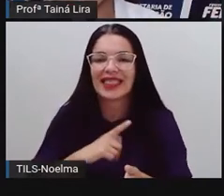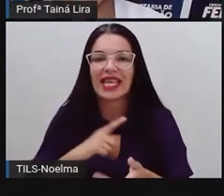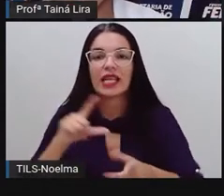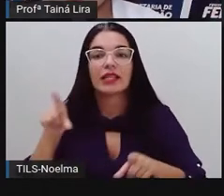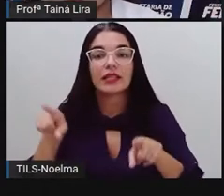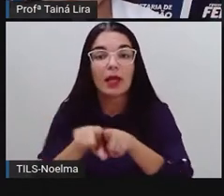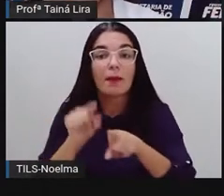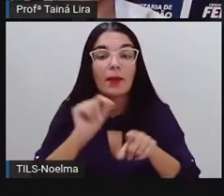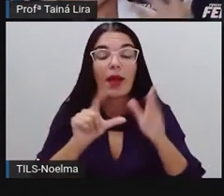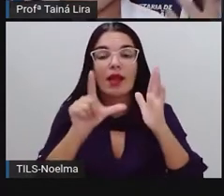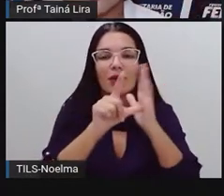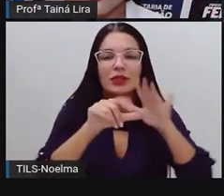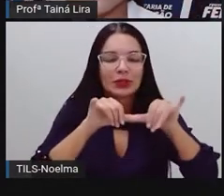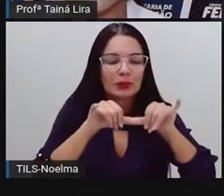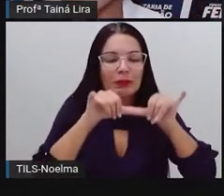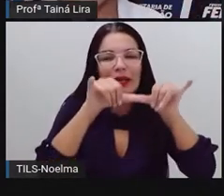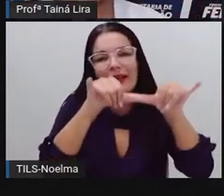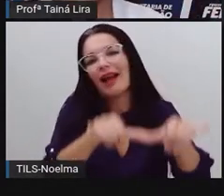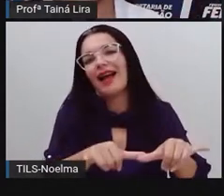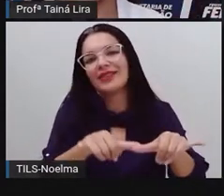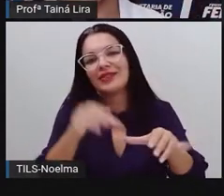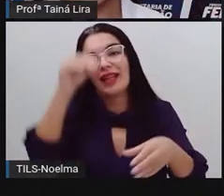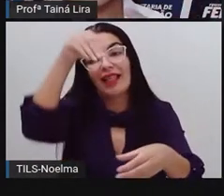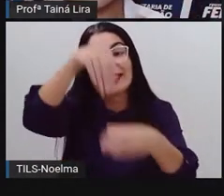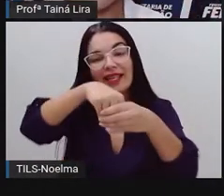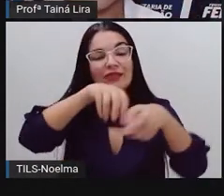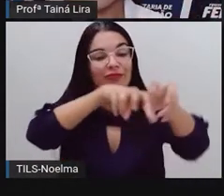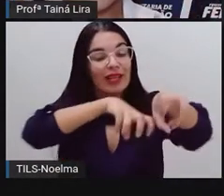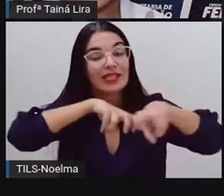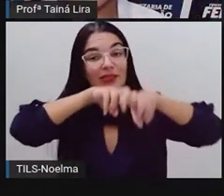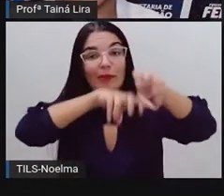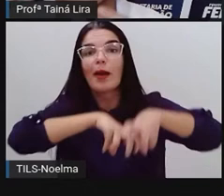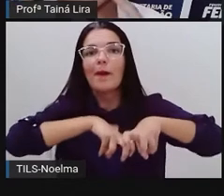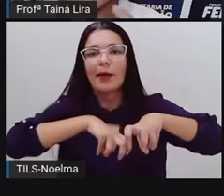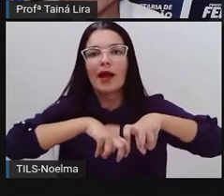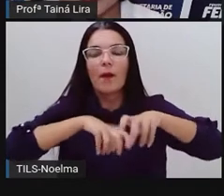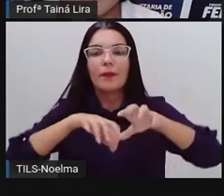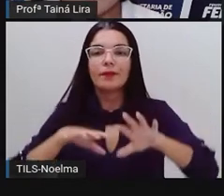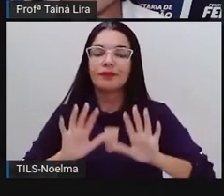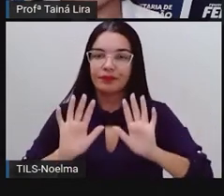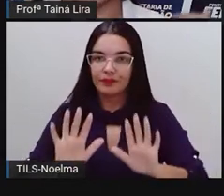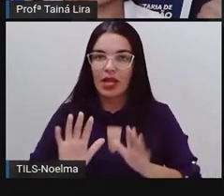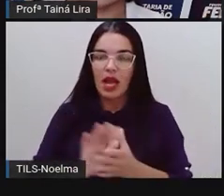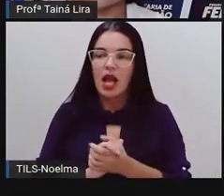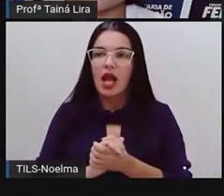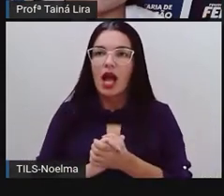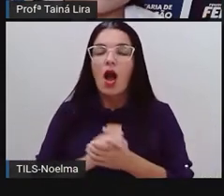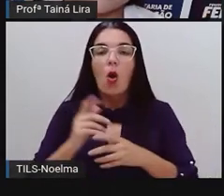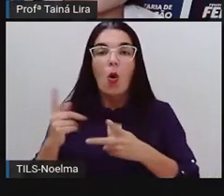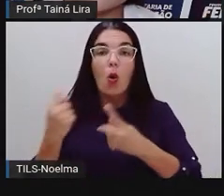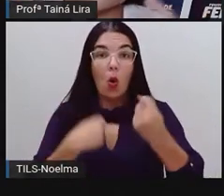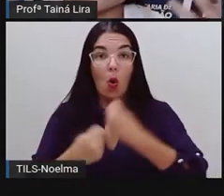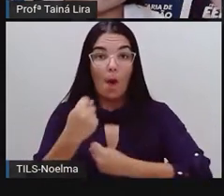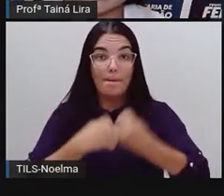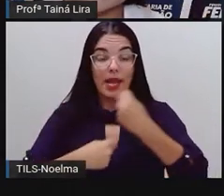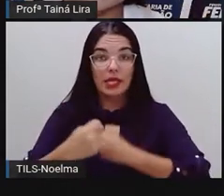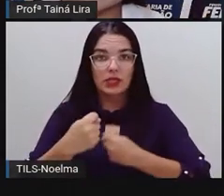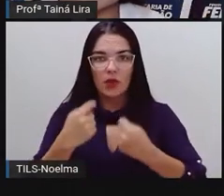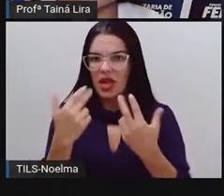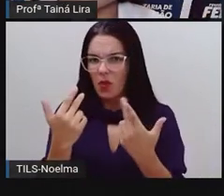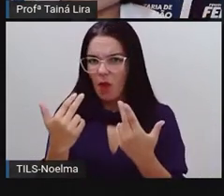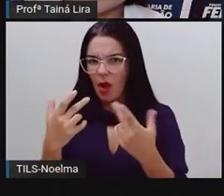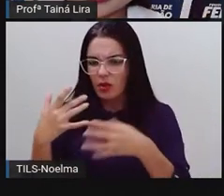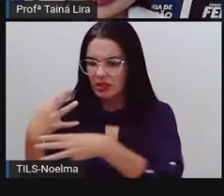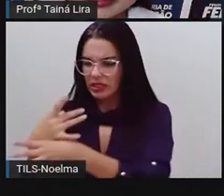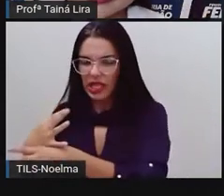existem ali Quitanda já existem né claro que o comércio não é do porte do comércio aí da zona